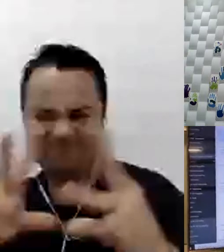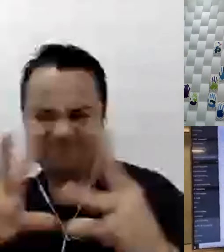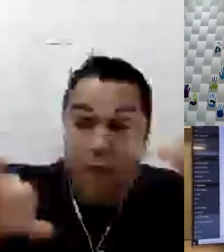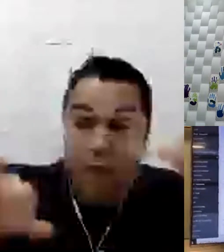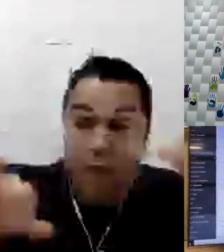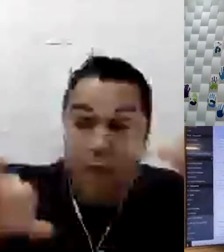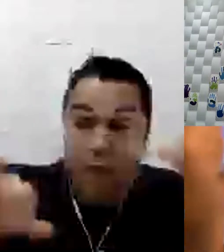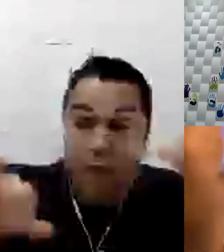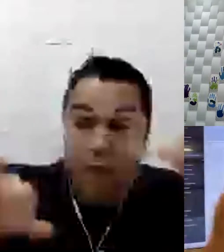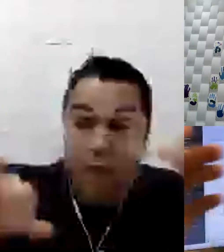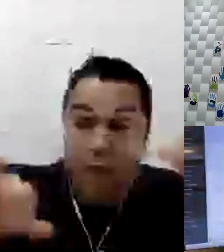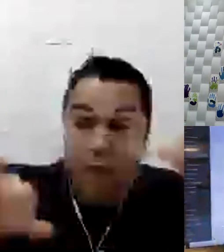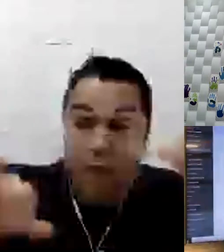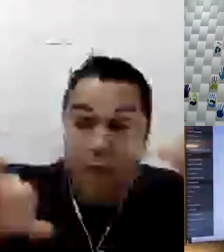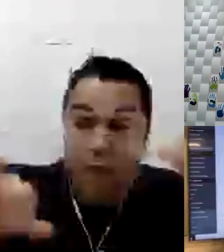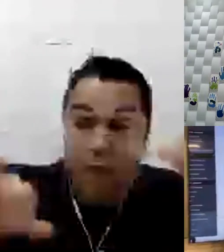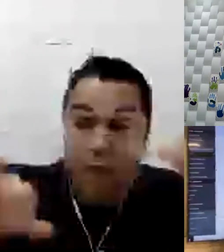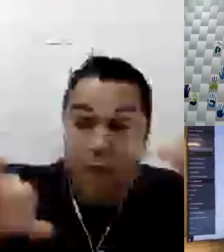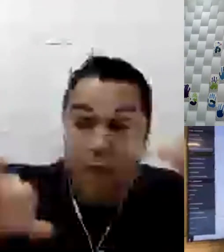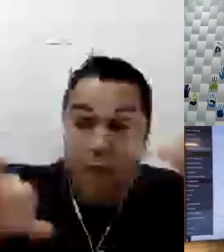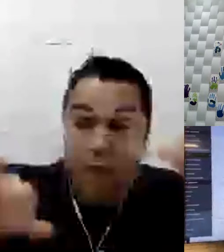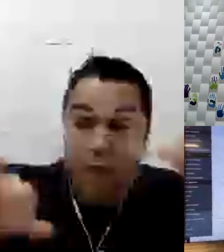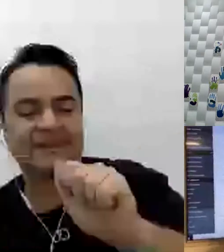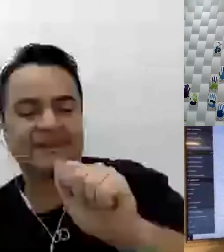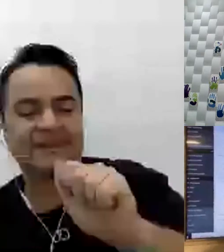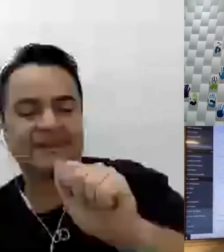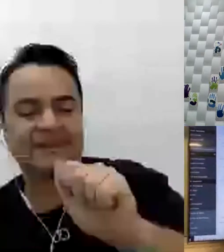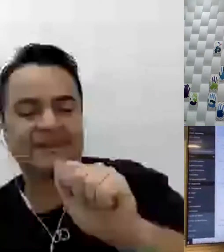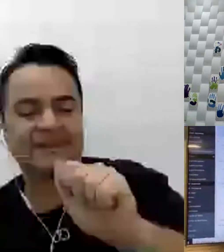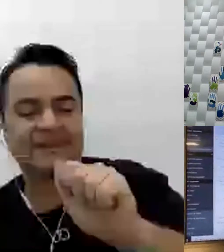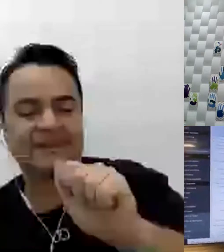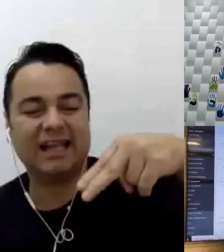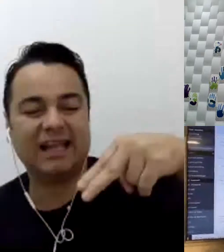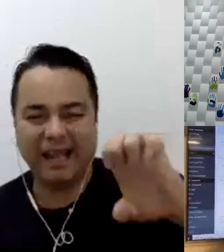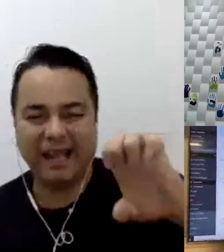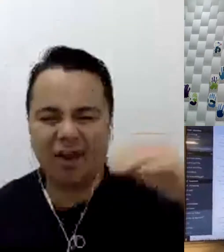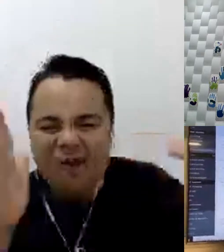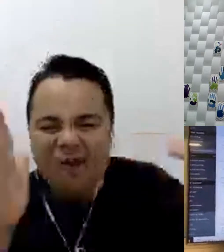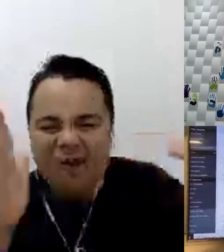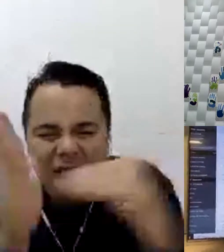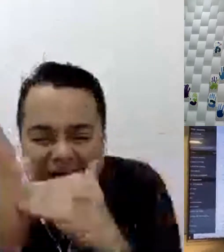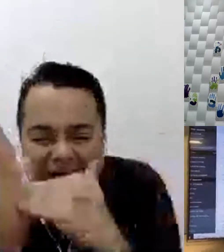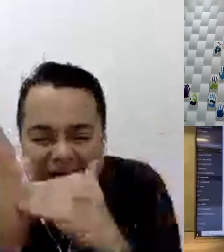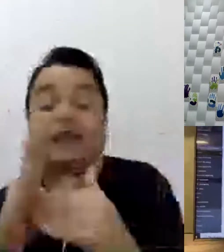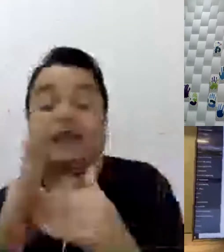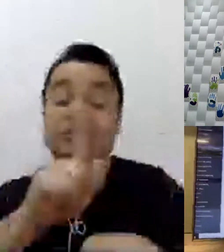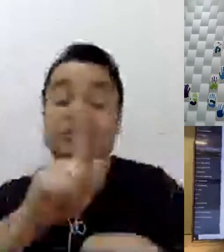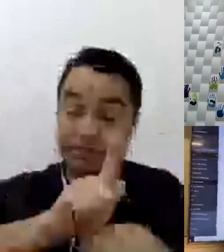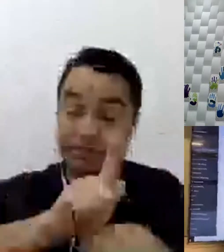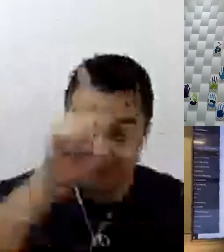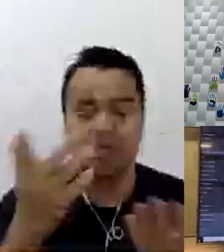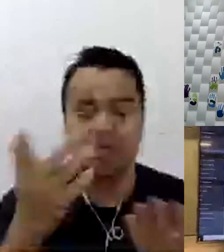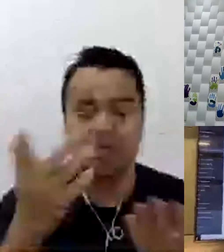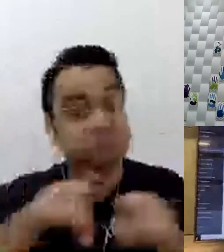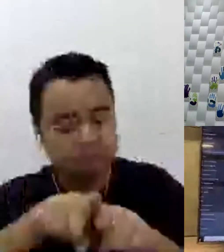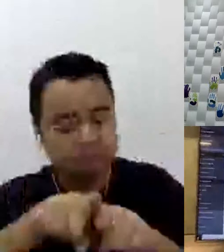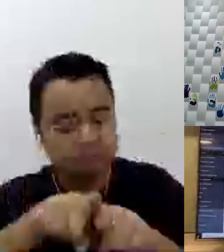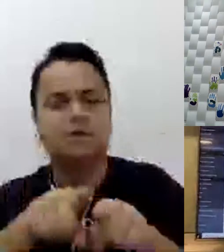projetos que a gente tem, então o deadline desses projetos, quando são colocados, quando eles são gerenciados. Então, esse